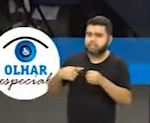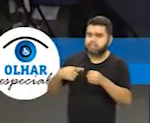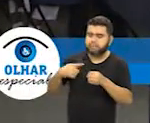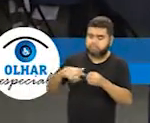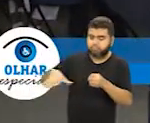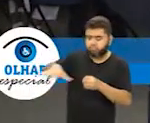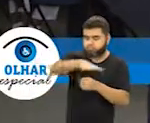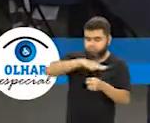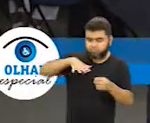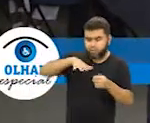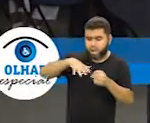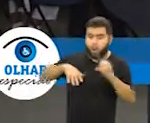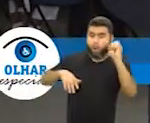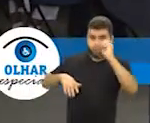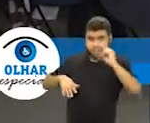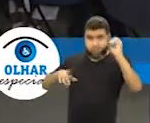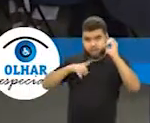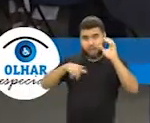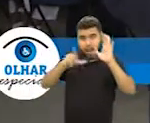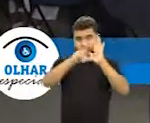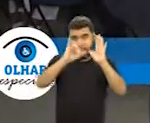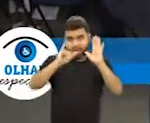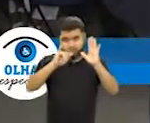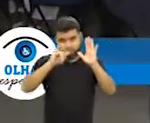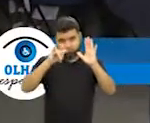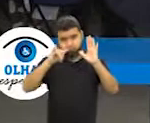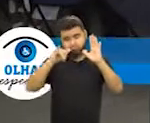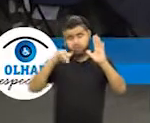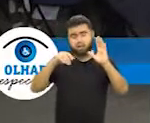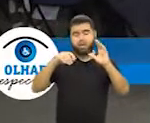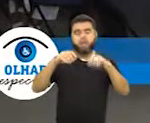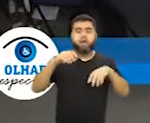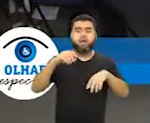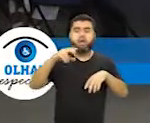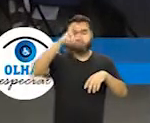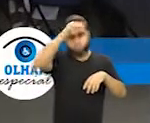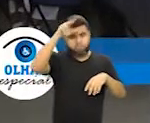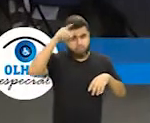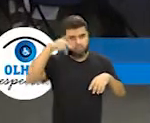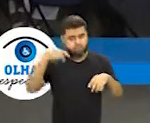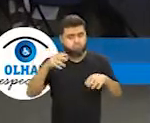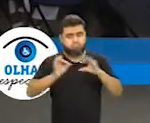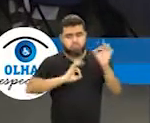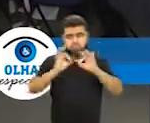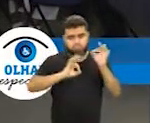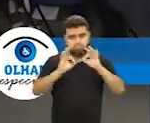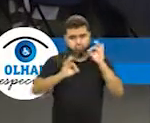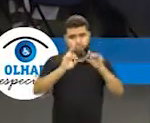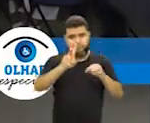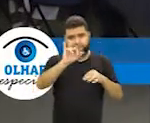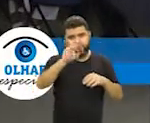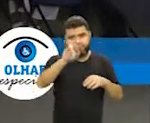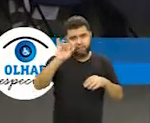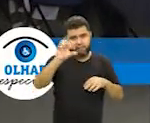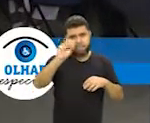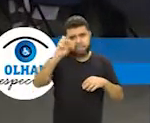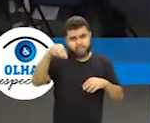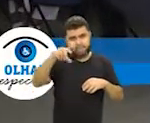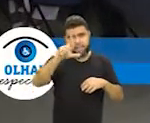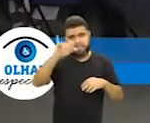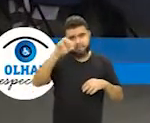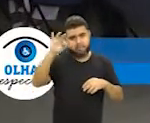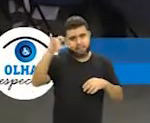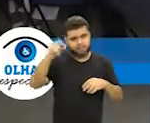região, porque Osasco tem uma lei municipal, de um plano municipal Viver Sem Limites, que